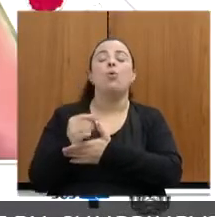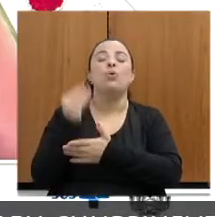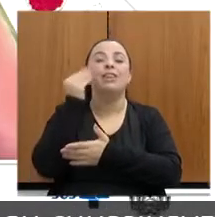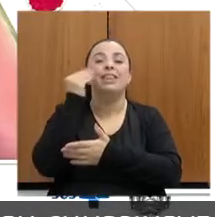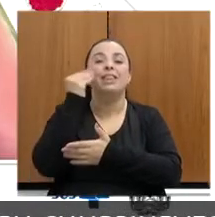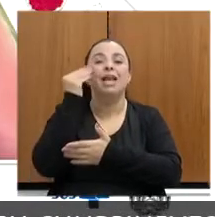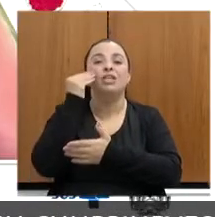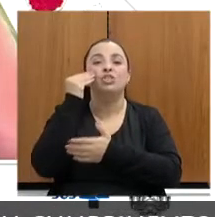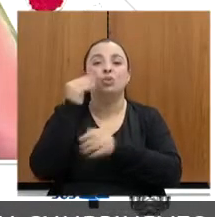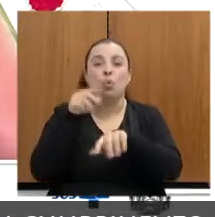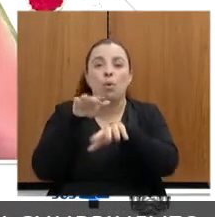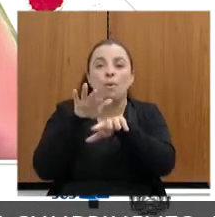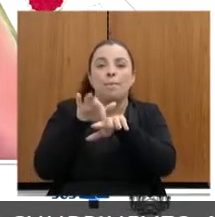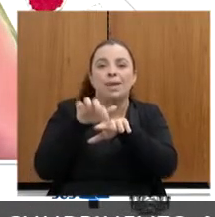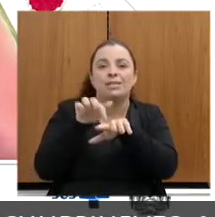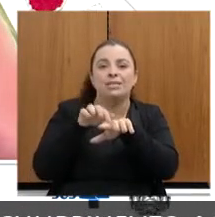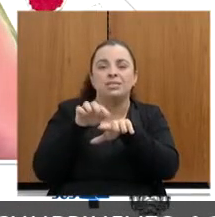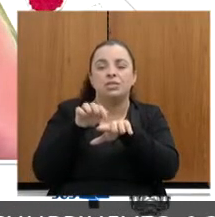ido